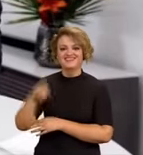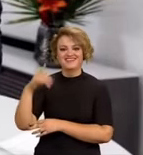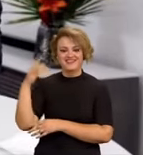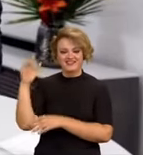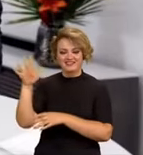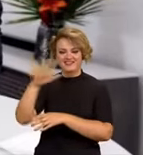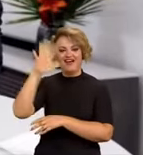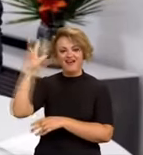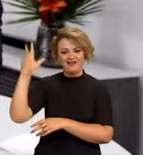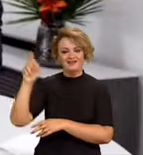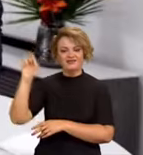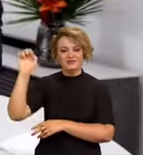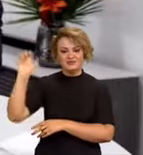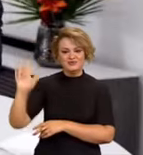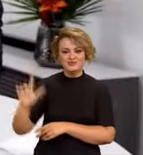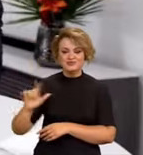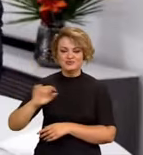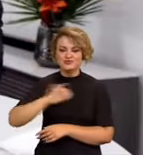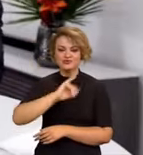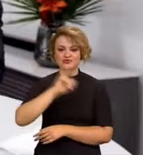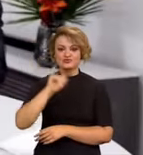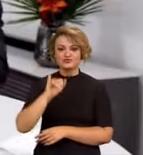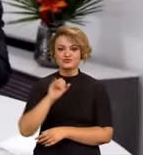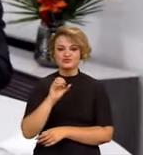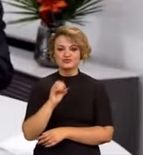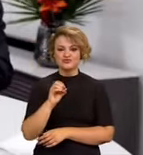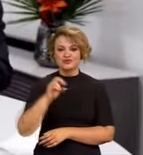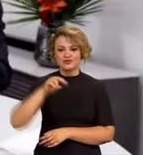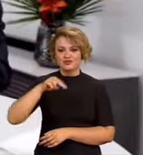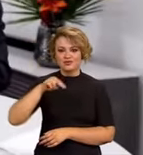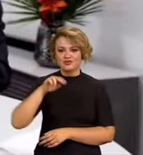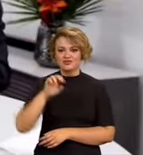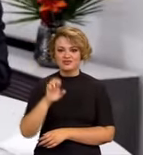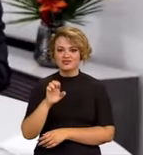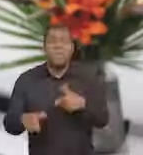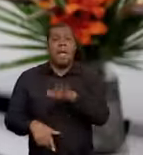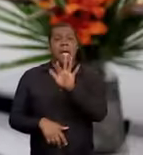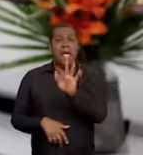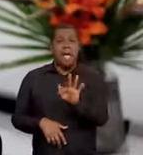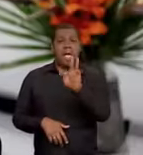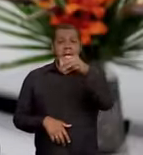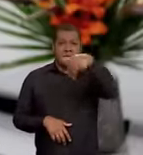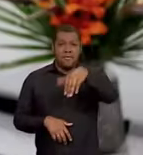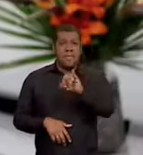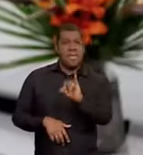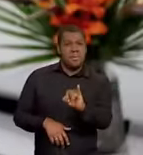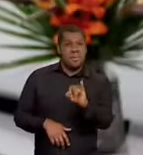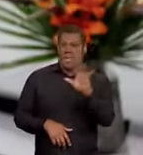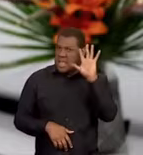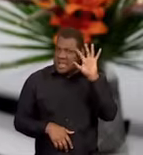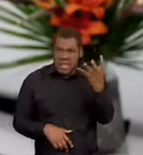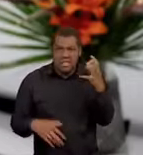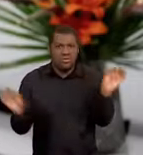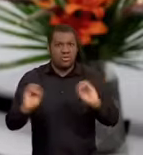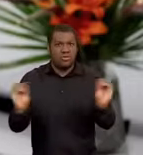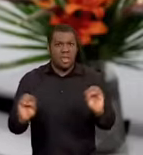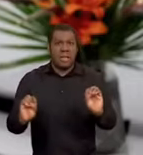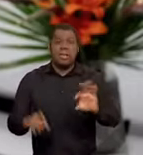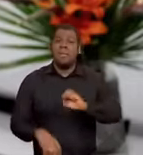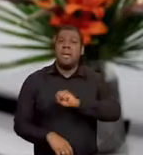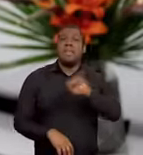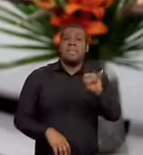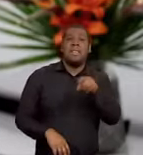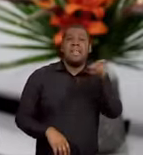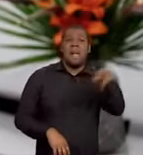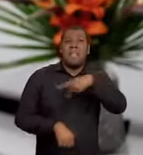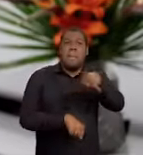da Argentina e disse que o bloco quer ter um banco maior que o FMI. Agora, quando tem uma crise em qualquer país pequeno,